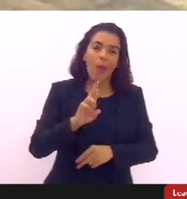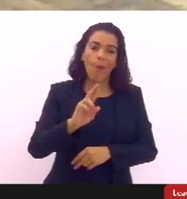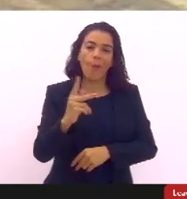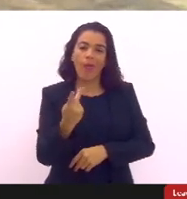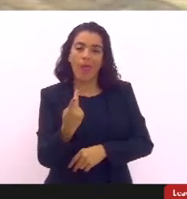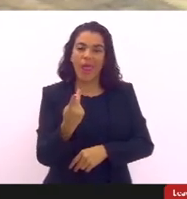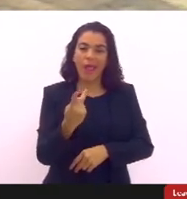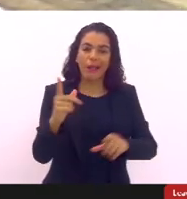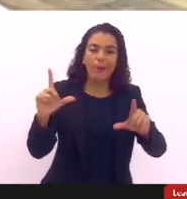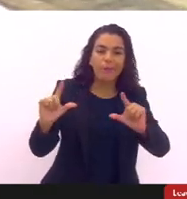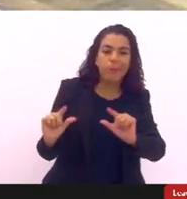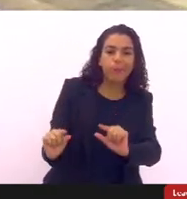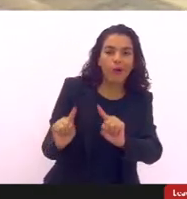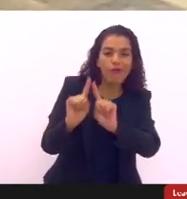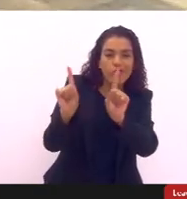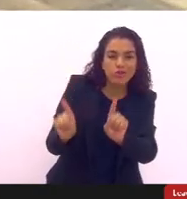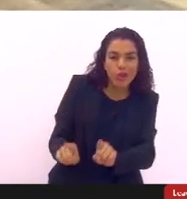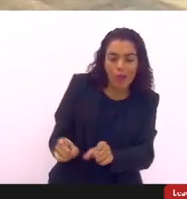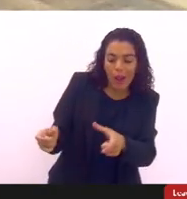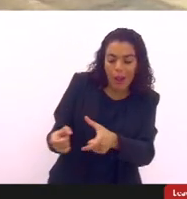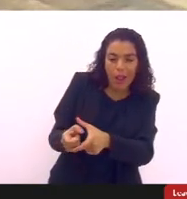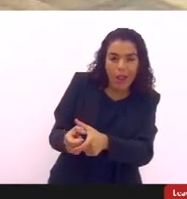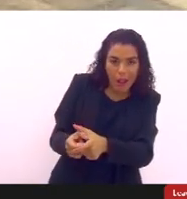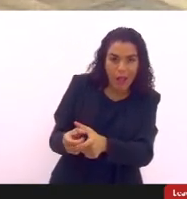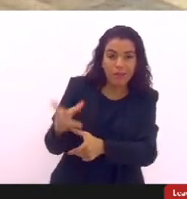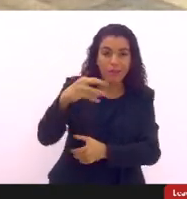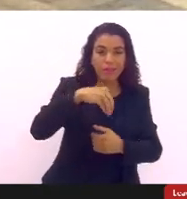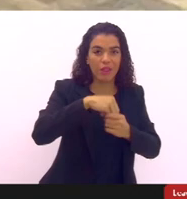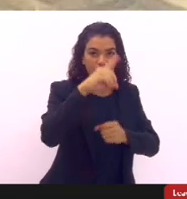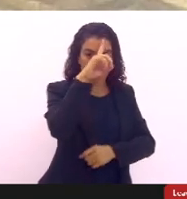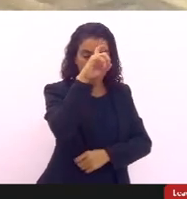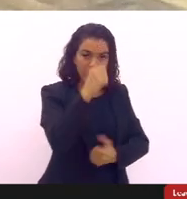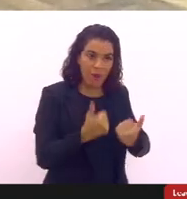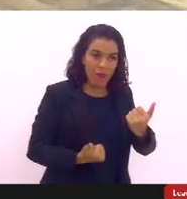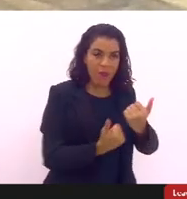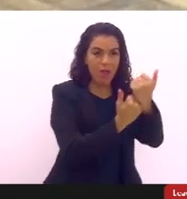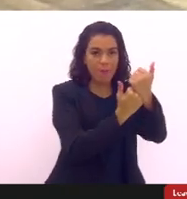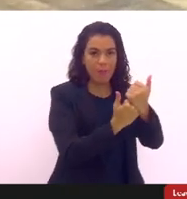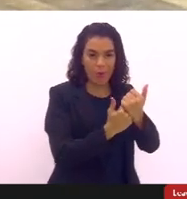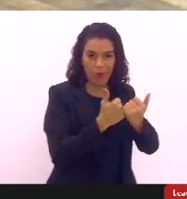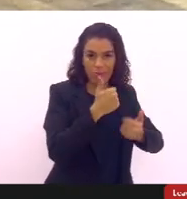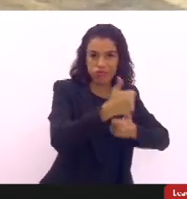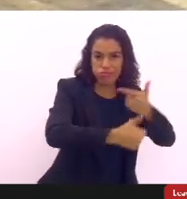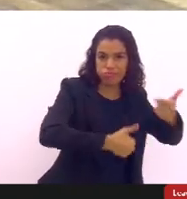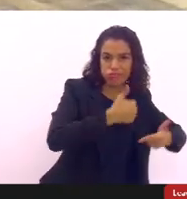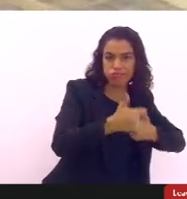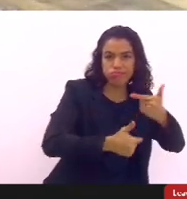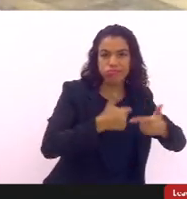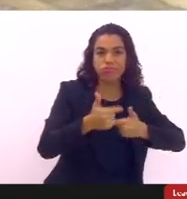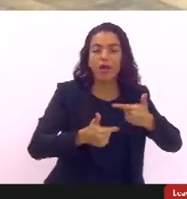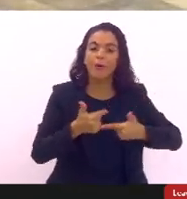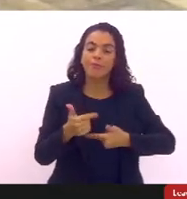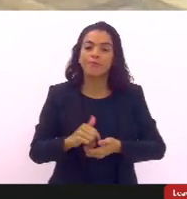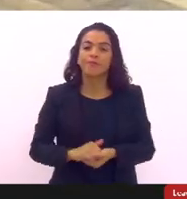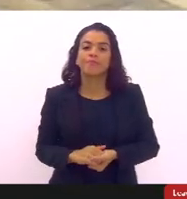muito reduzido, né, dentro do sanatório penal, para dar o apoio no matriciamento dessas informações.